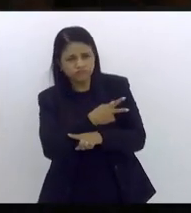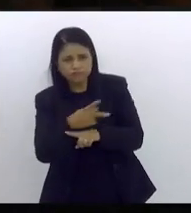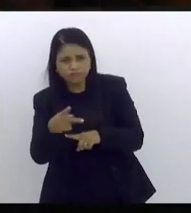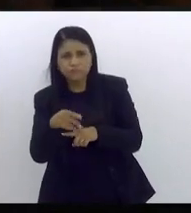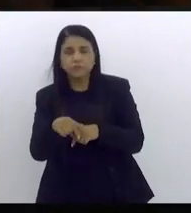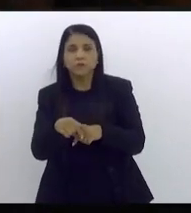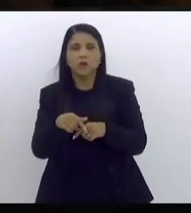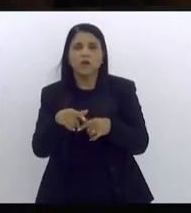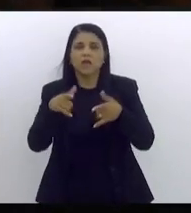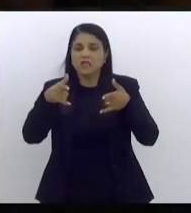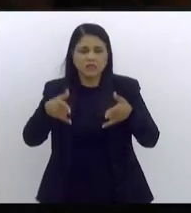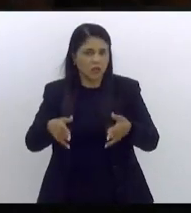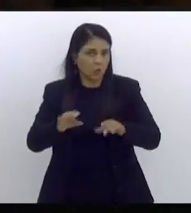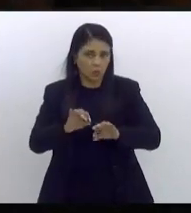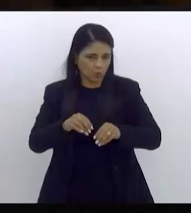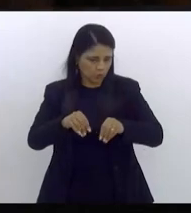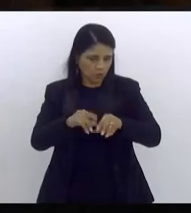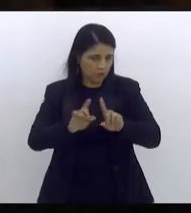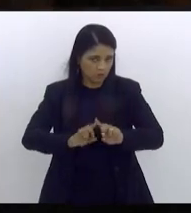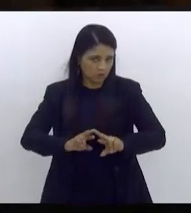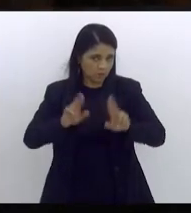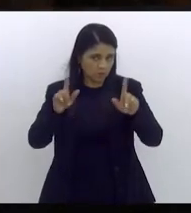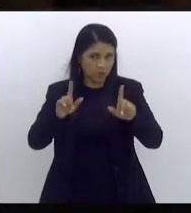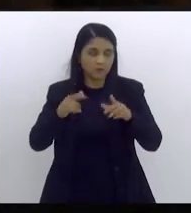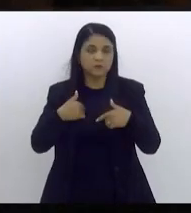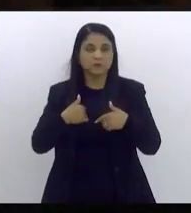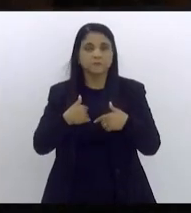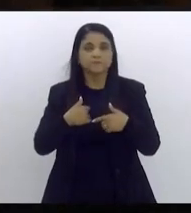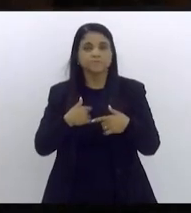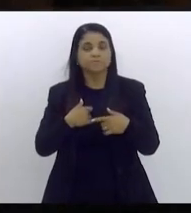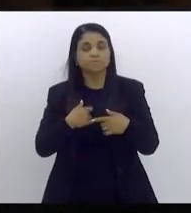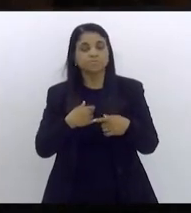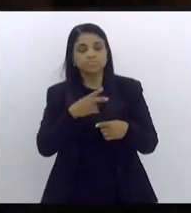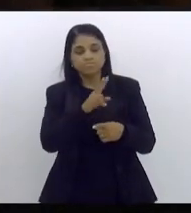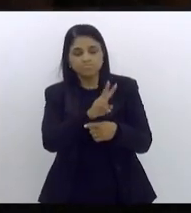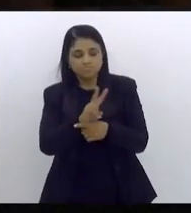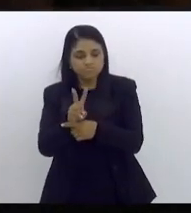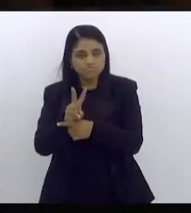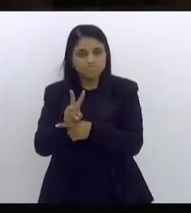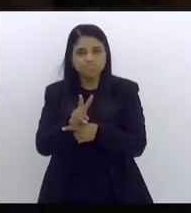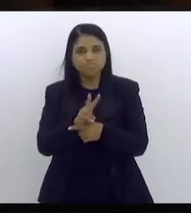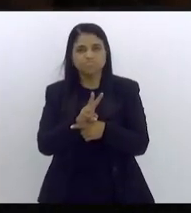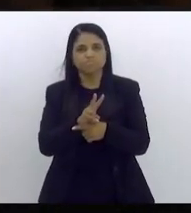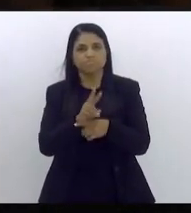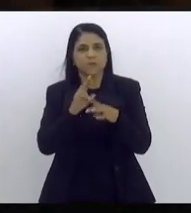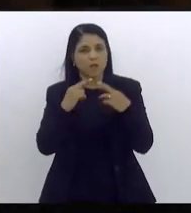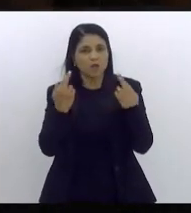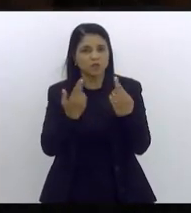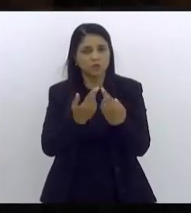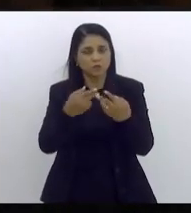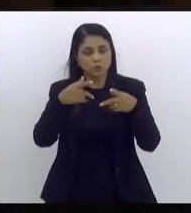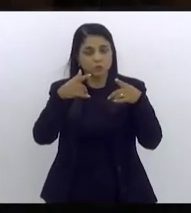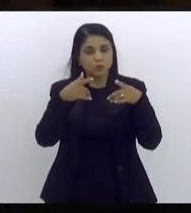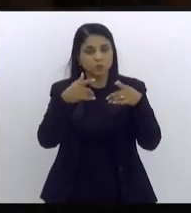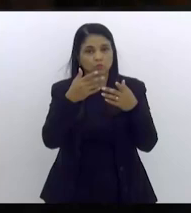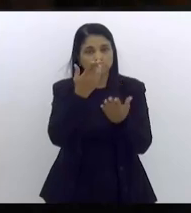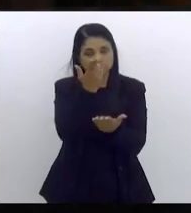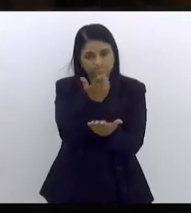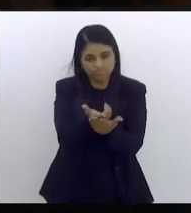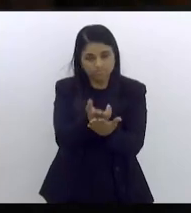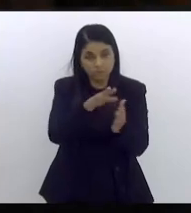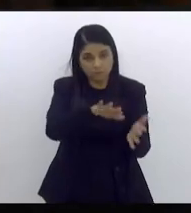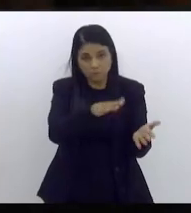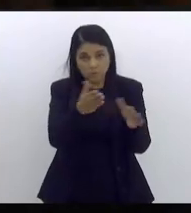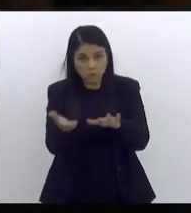não a um enterro, mas a velação de um corpo que todo mundo comia e